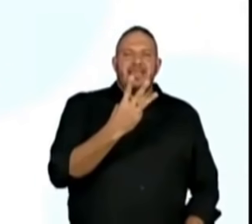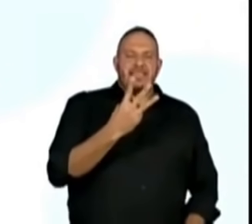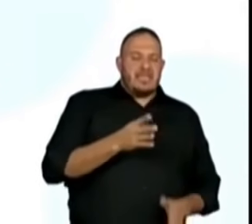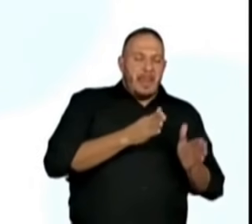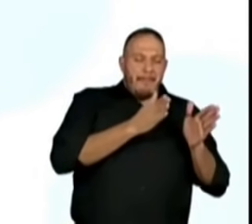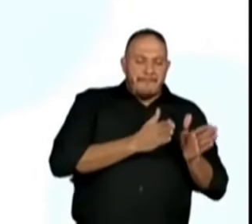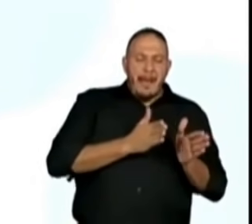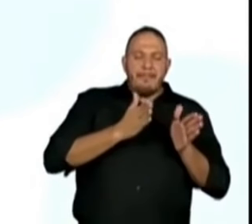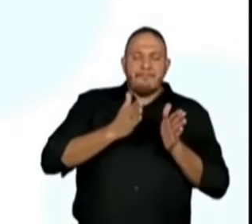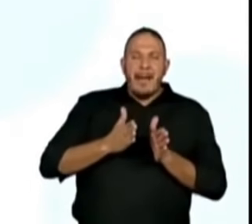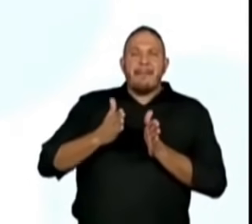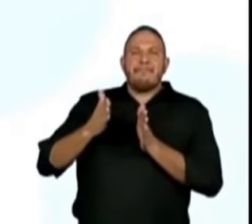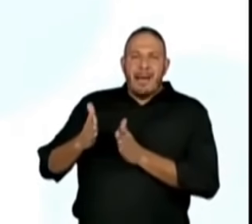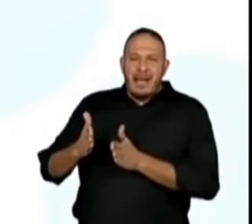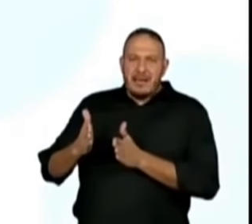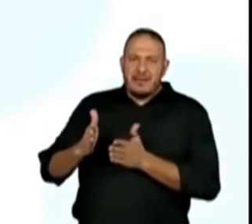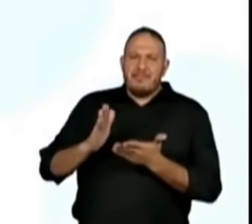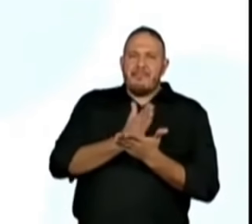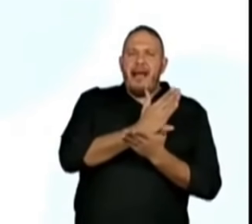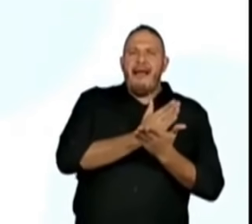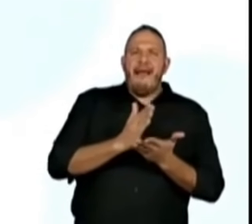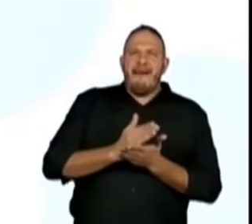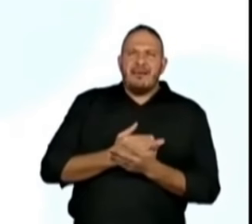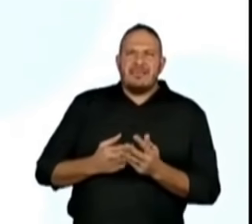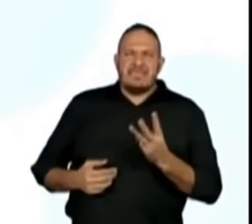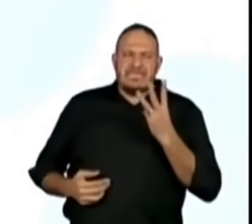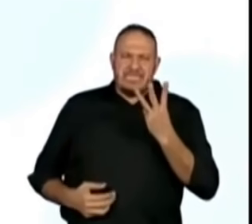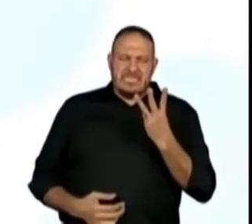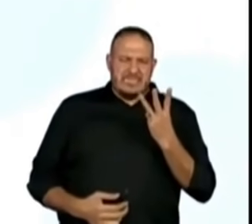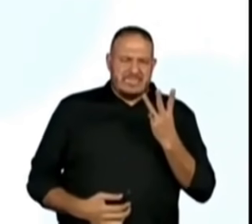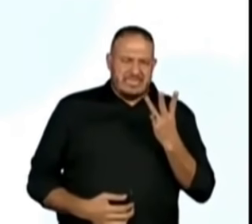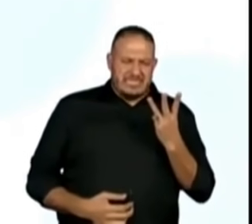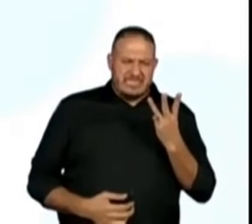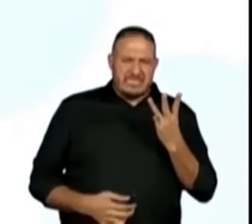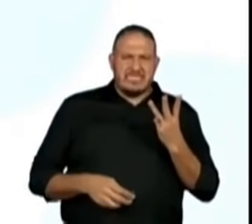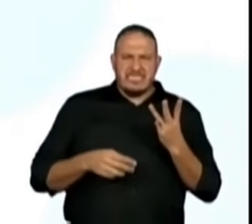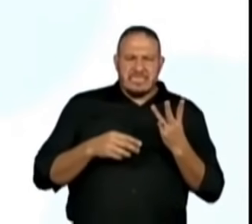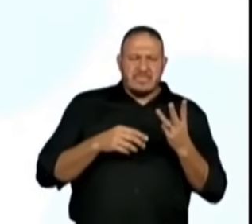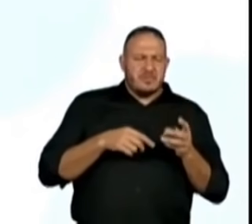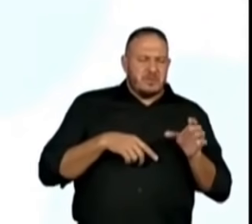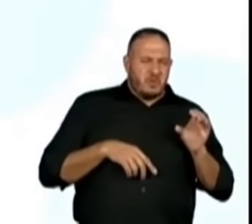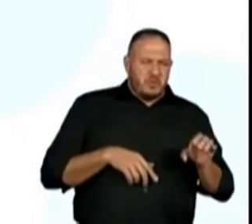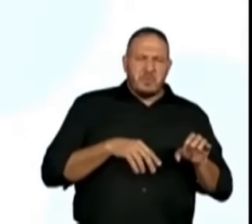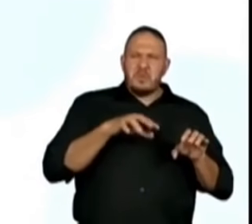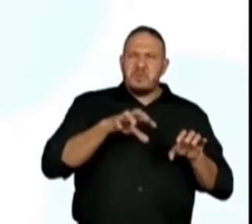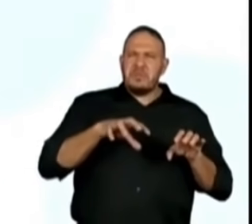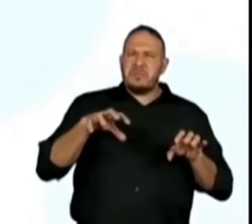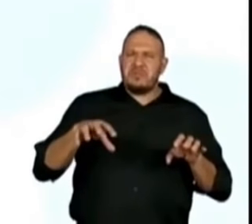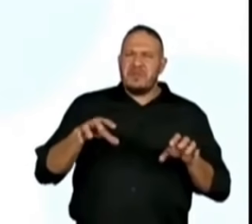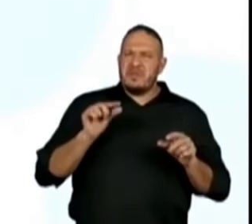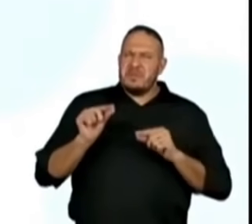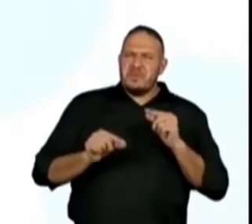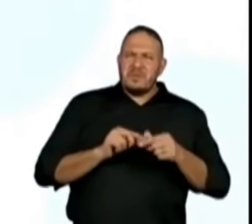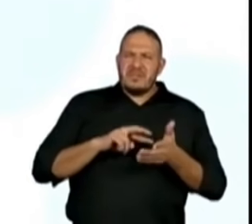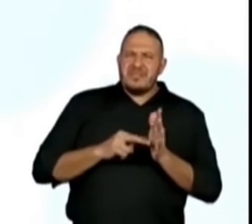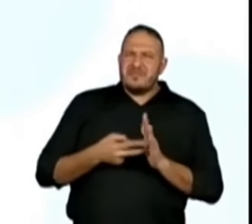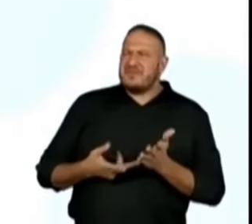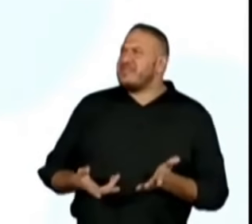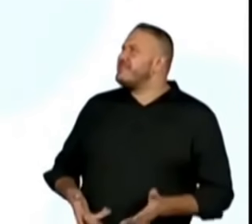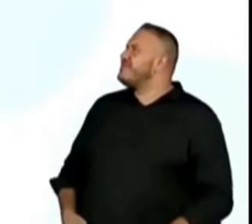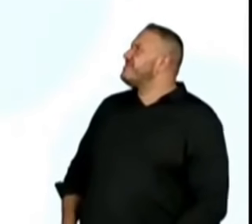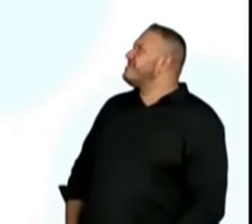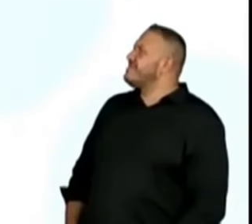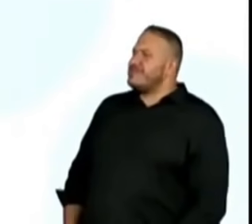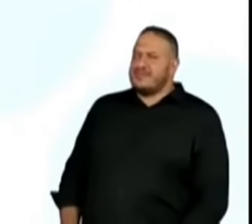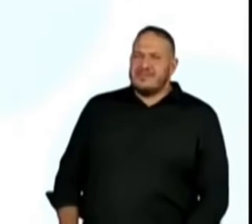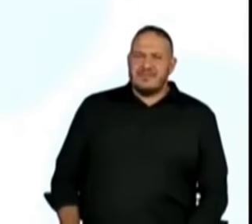3/4 partes. Professora, é muito diferente isso. Como é que é 3/4 parte? Né? O que que isso significa? Não